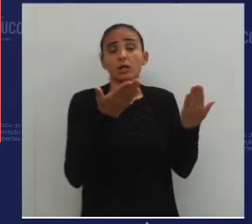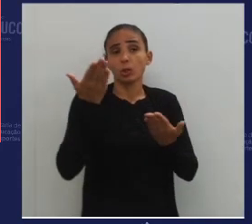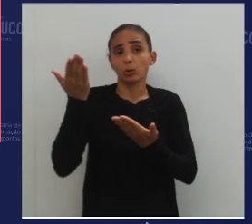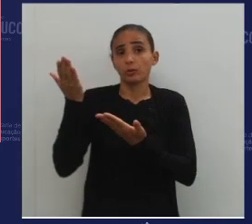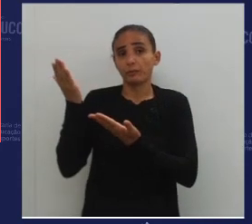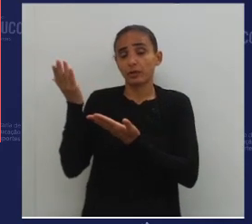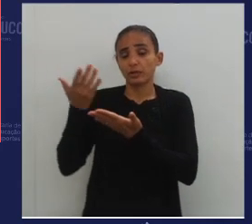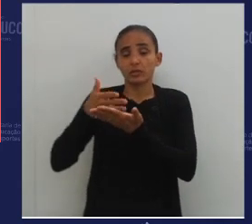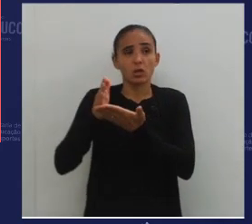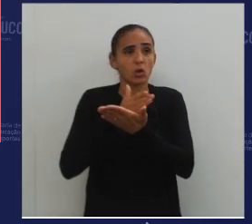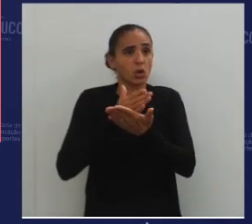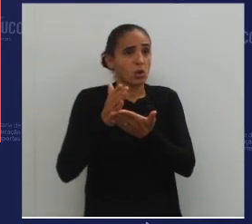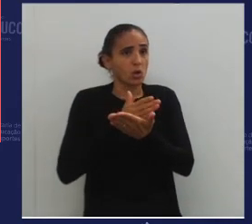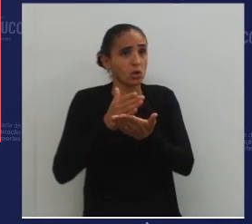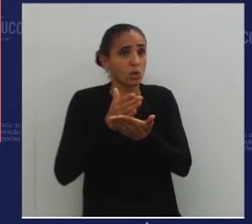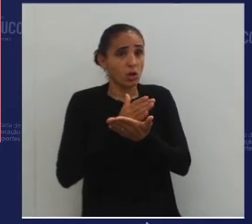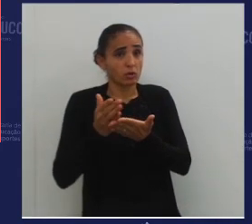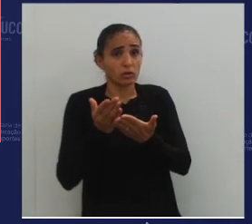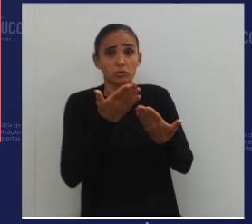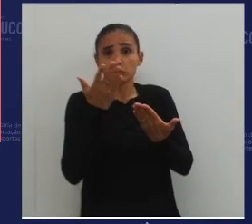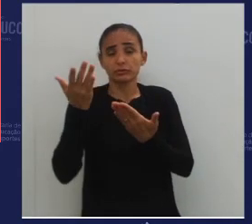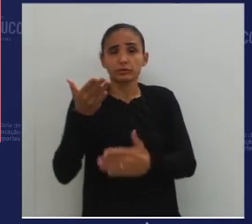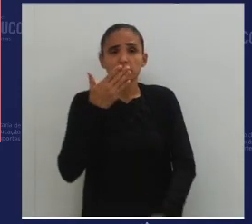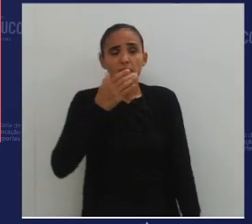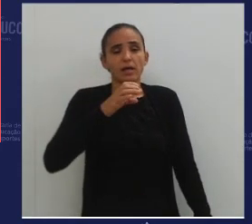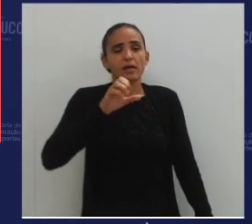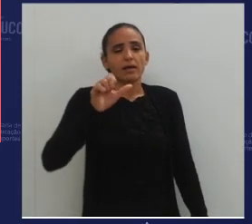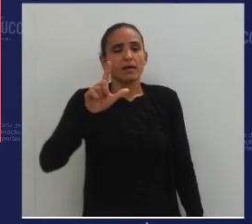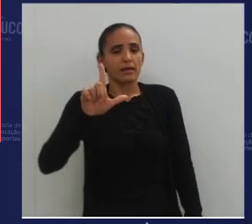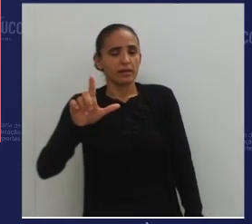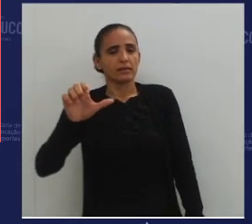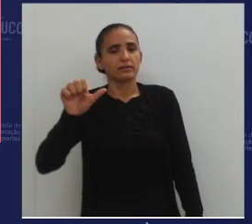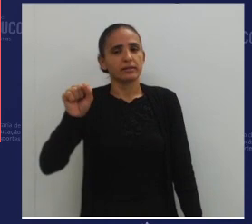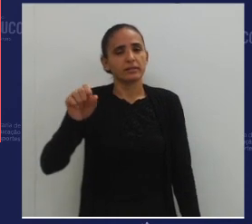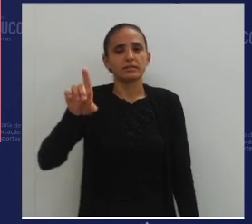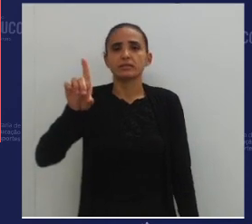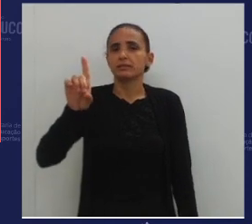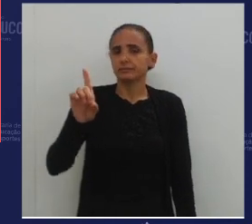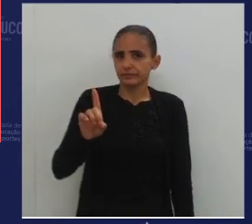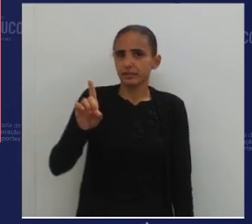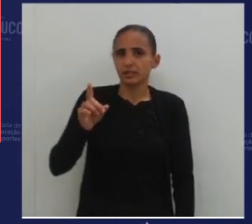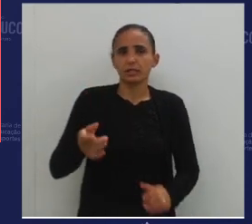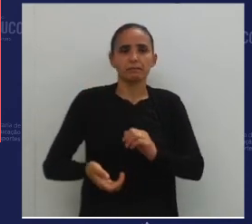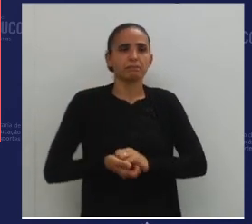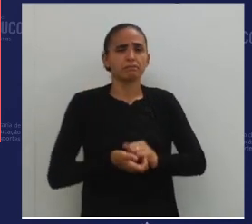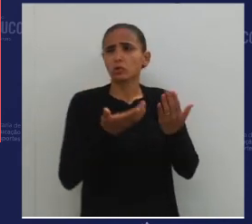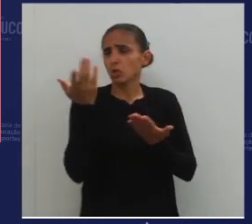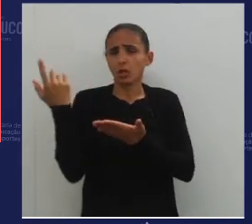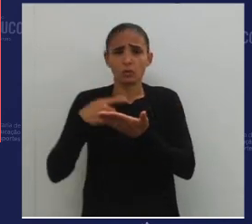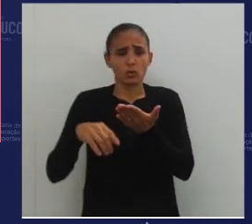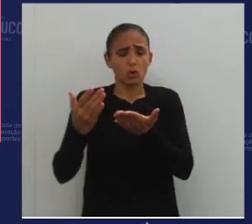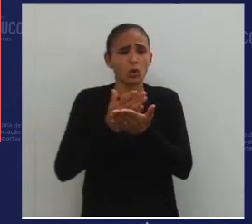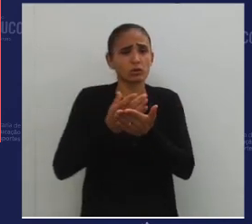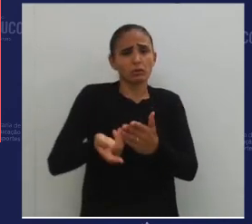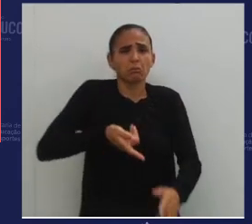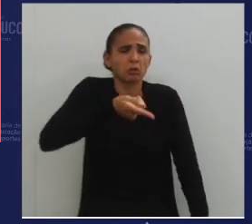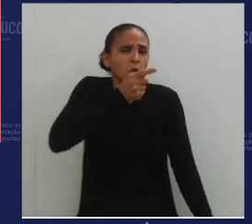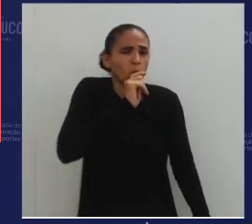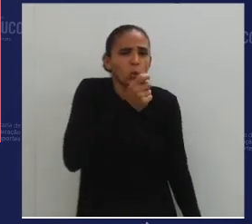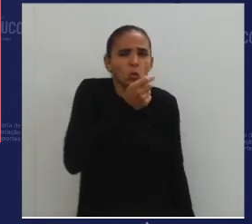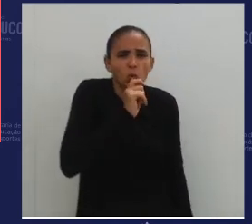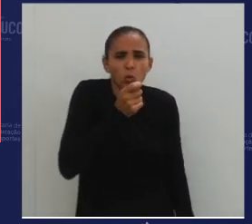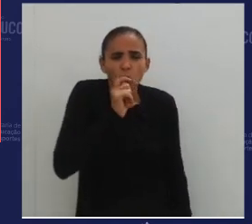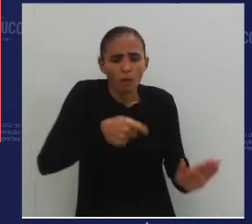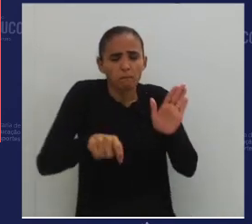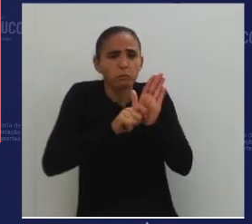alucinógenas. Então a gente tem aí o LSD, tem o êxtase, tem o cogumelo, tem a